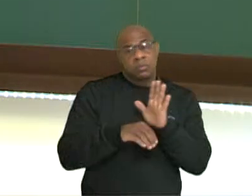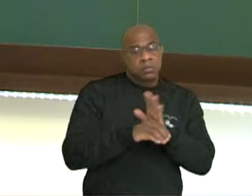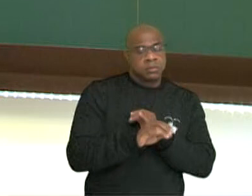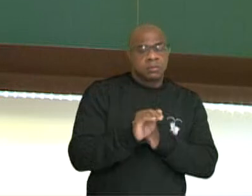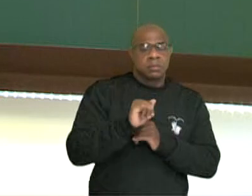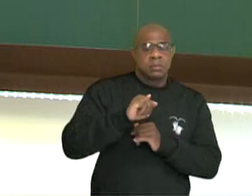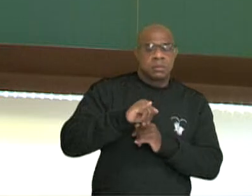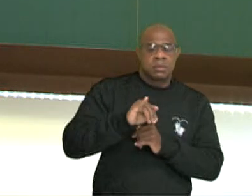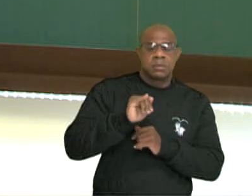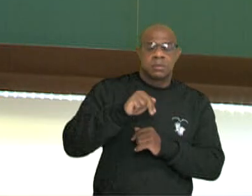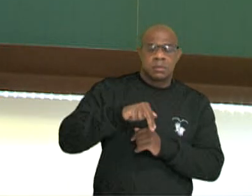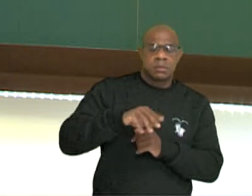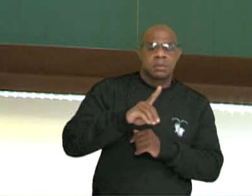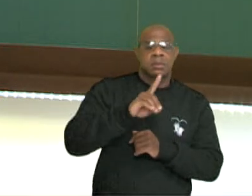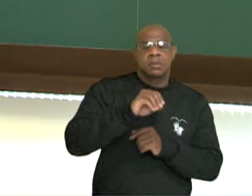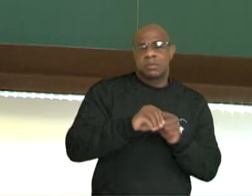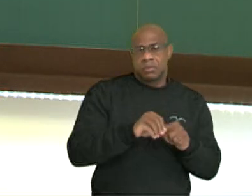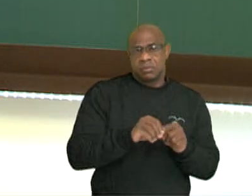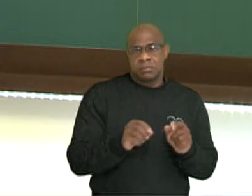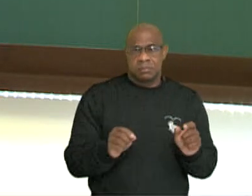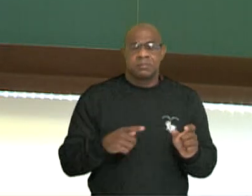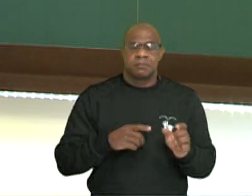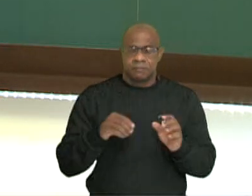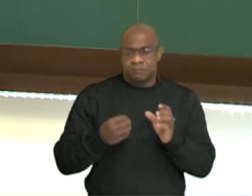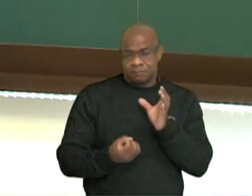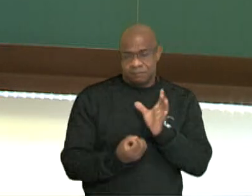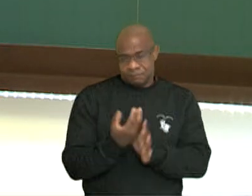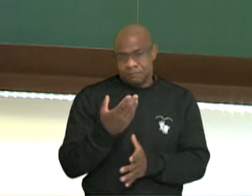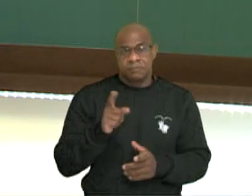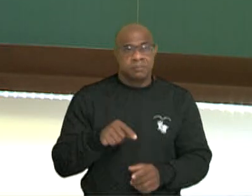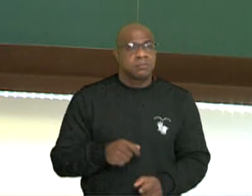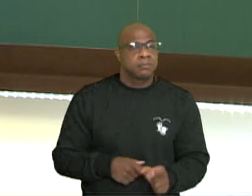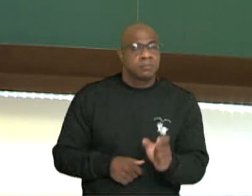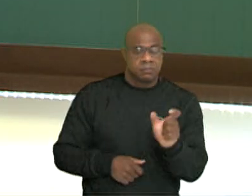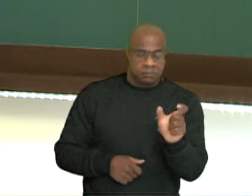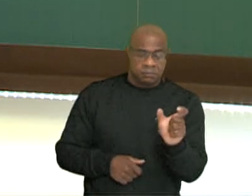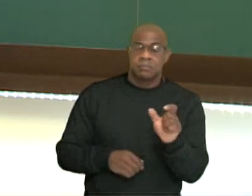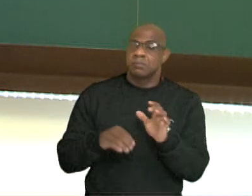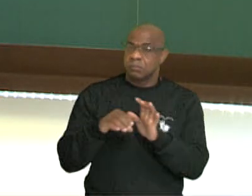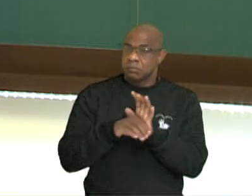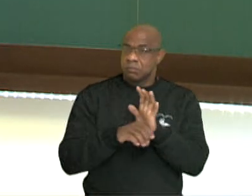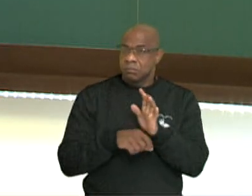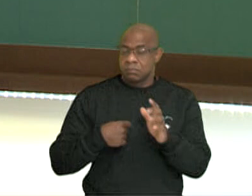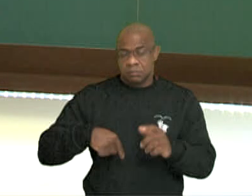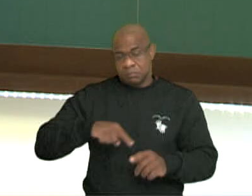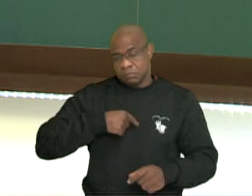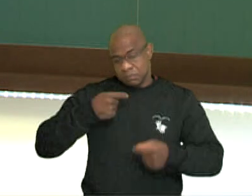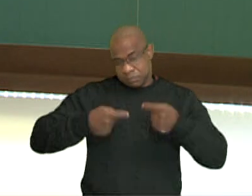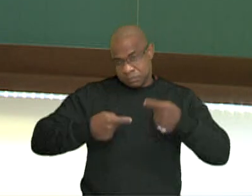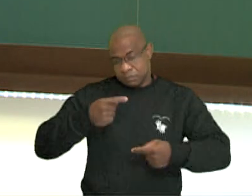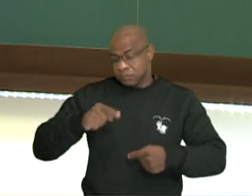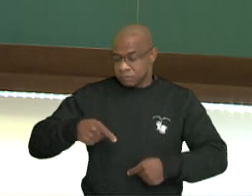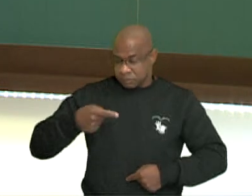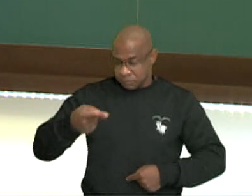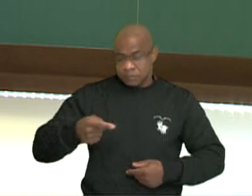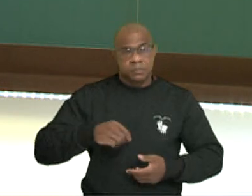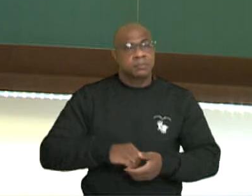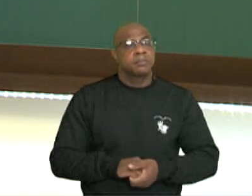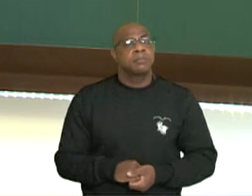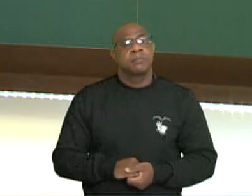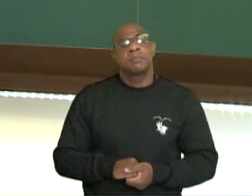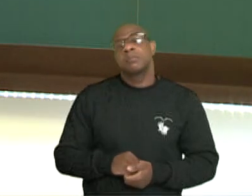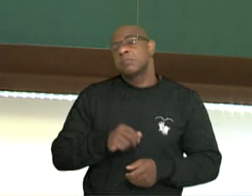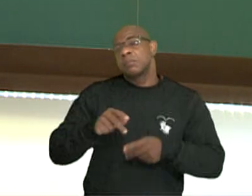está, inclusive, então, erroneamente, já é uma palavra que, um conceito para nós discutirmos. Então, qual a solução?